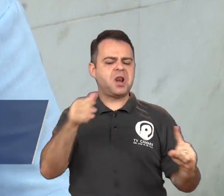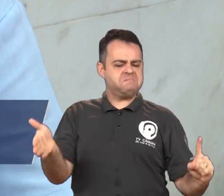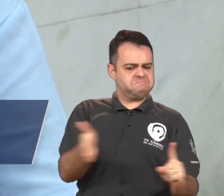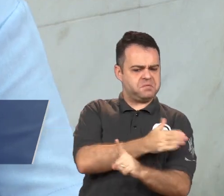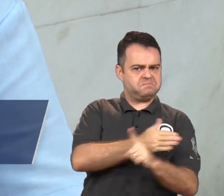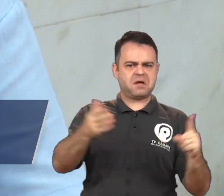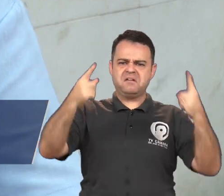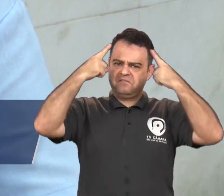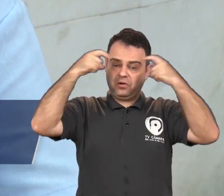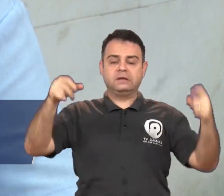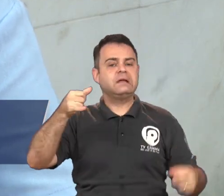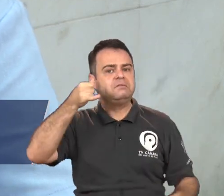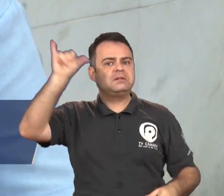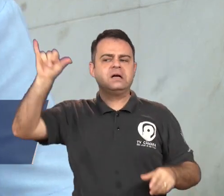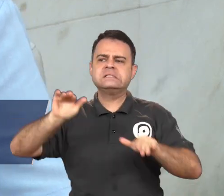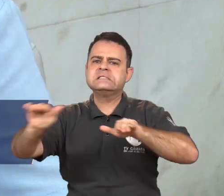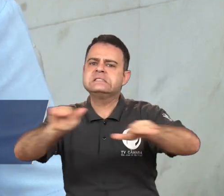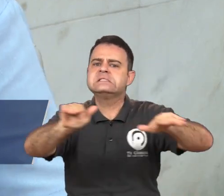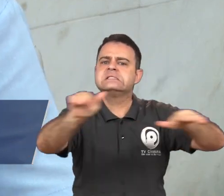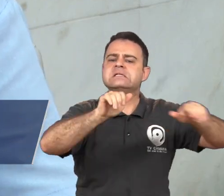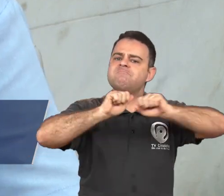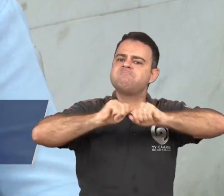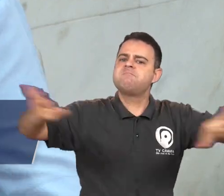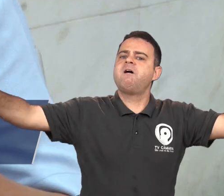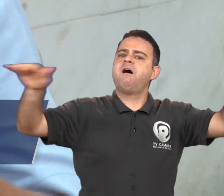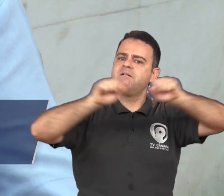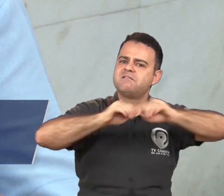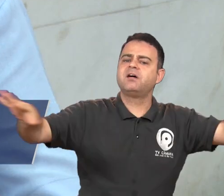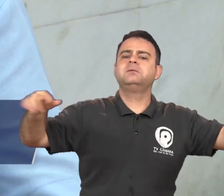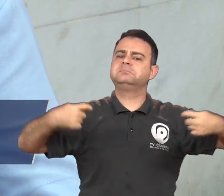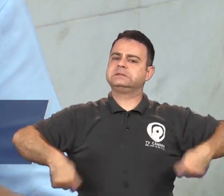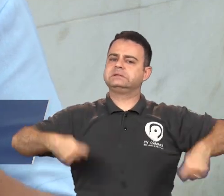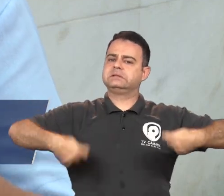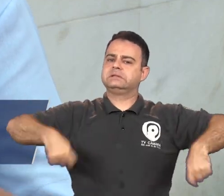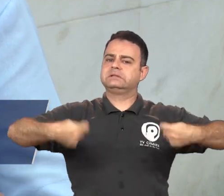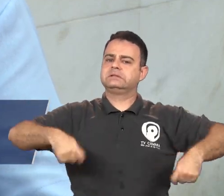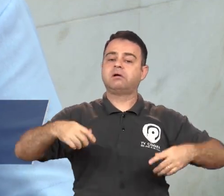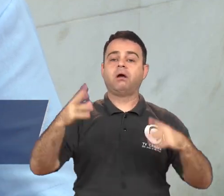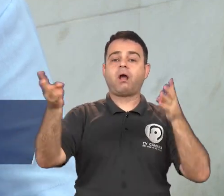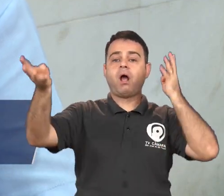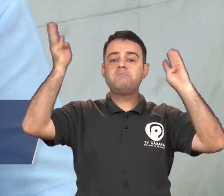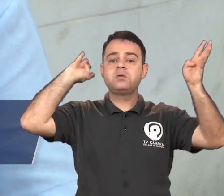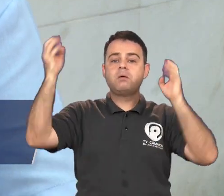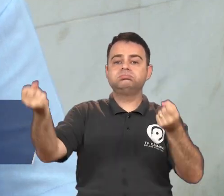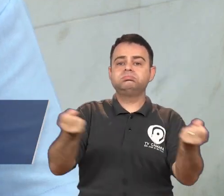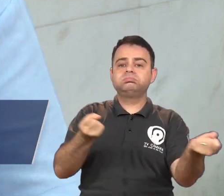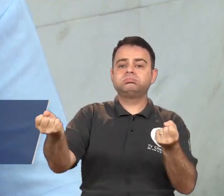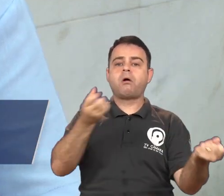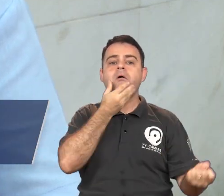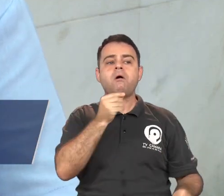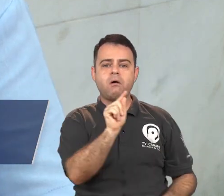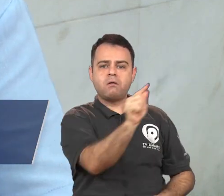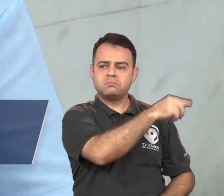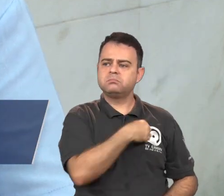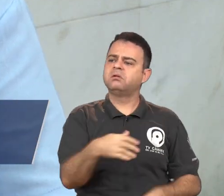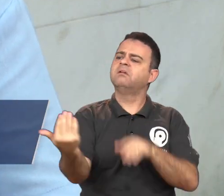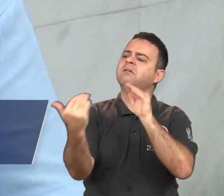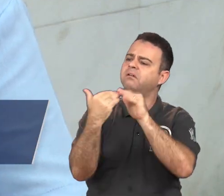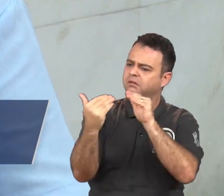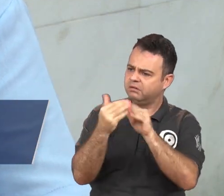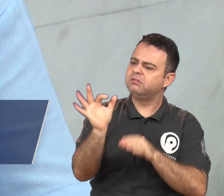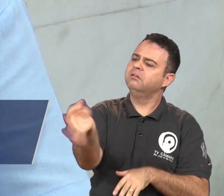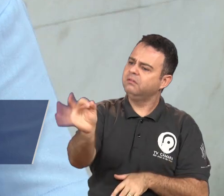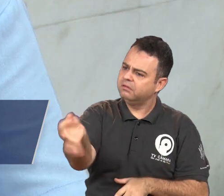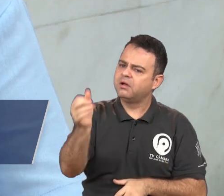esse trabalho. Nós saímos para as ruas, foi muito bacana a gente ouvir motoristas de caminhão falar, esse trabalho tem que ser feito, porque